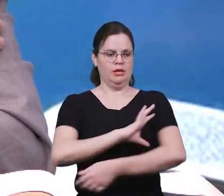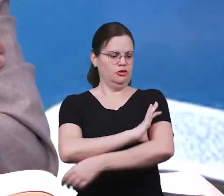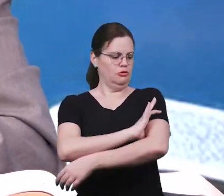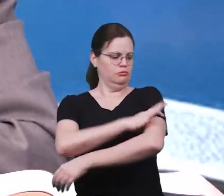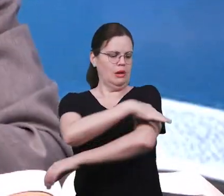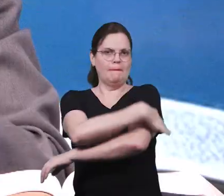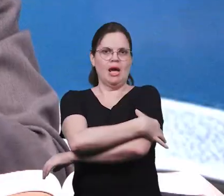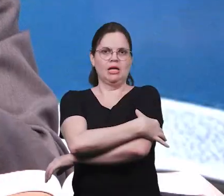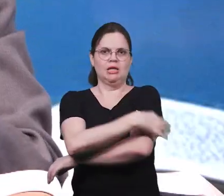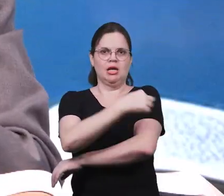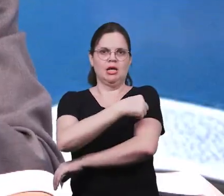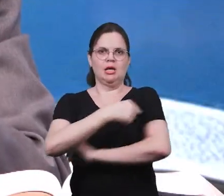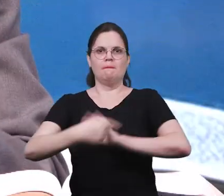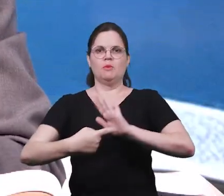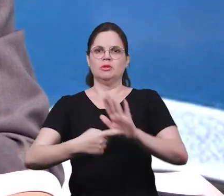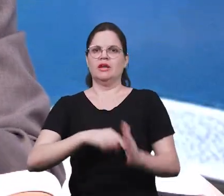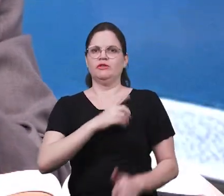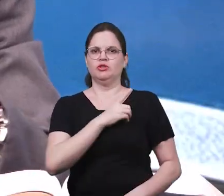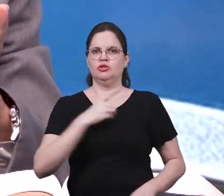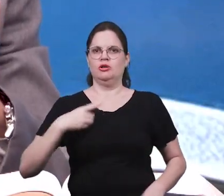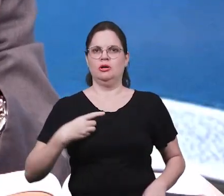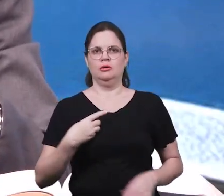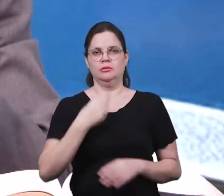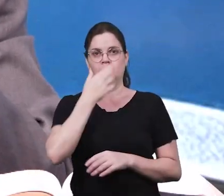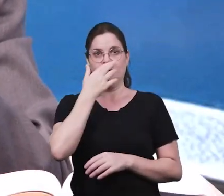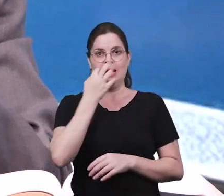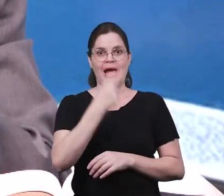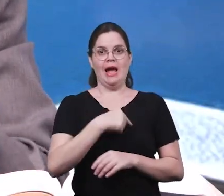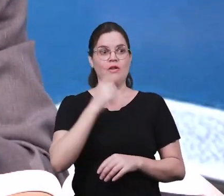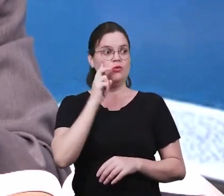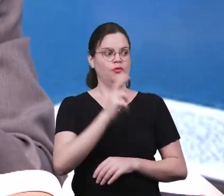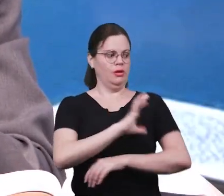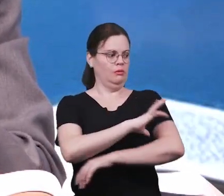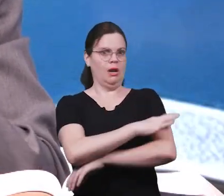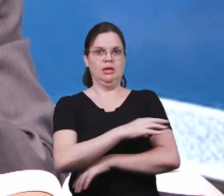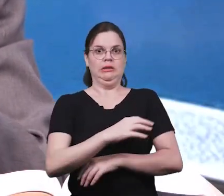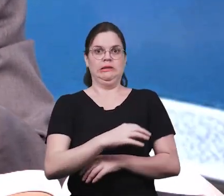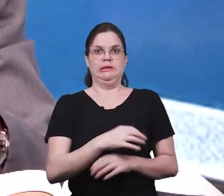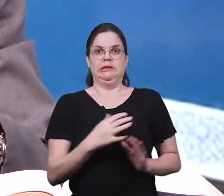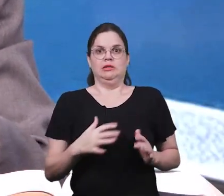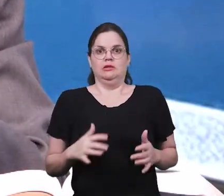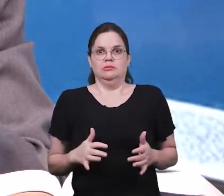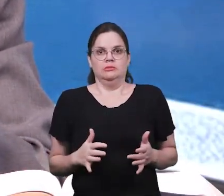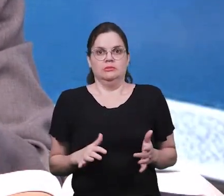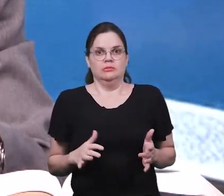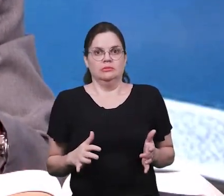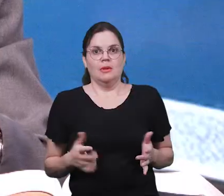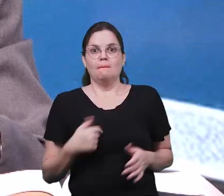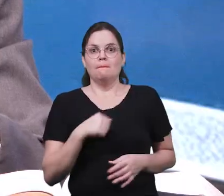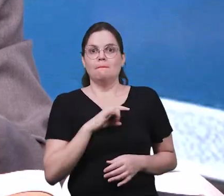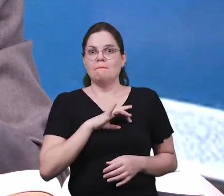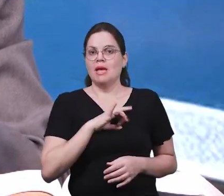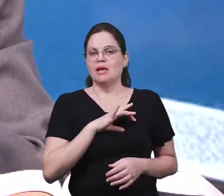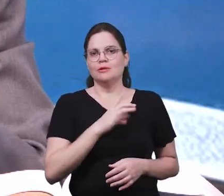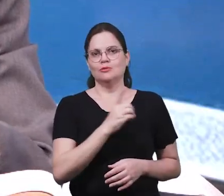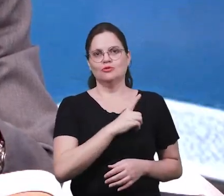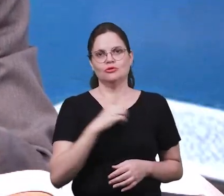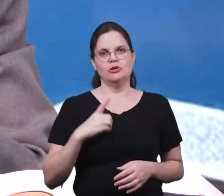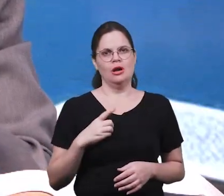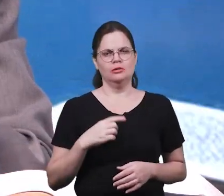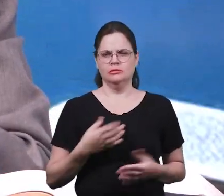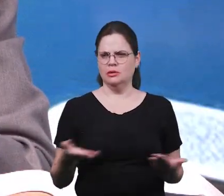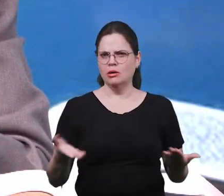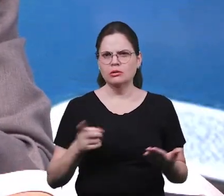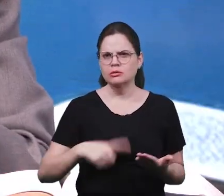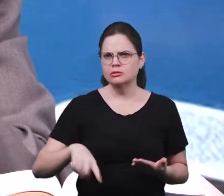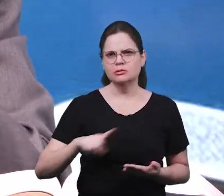uma plaquinha, né, de diácono. E quando eles apareciam um diácono, a gente chegava a tremer, porque a gente tinha medo de diácono. Hoje não,